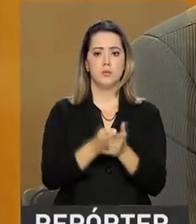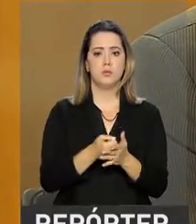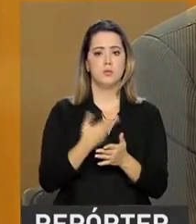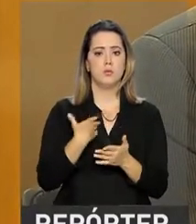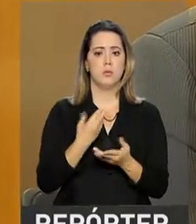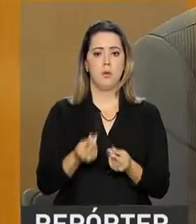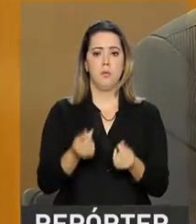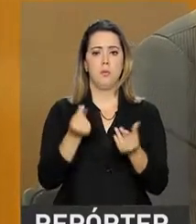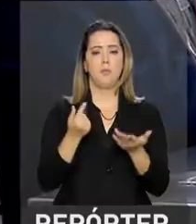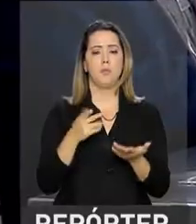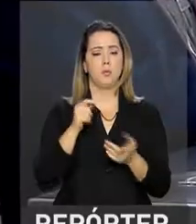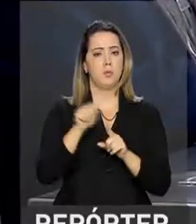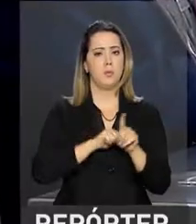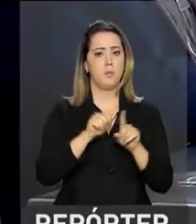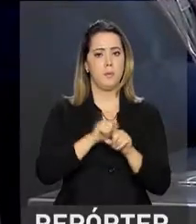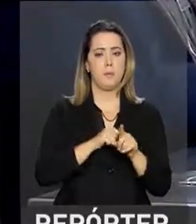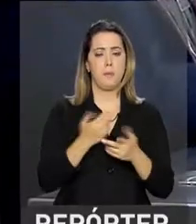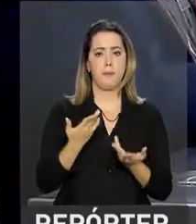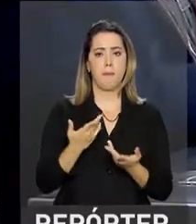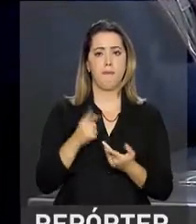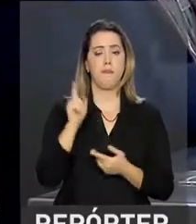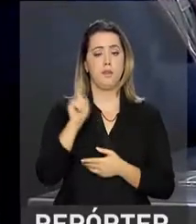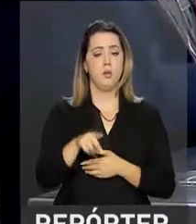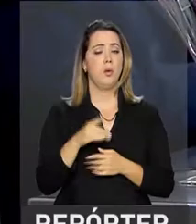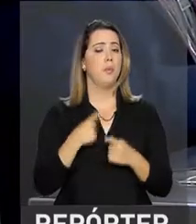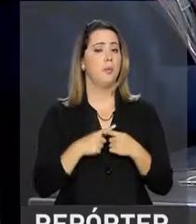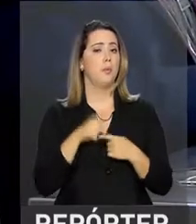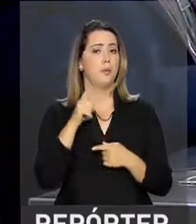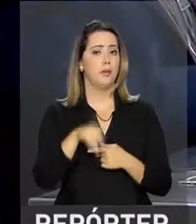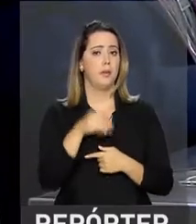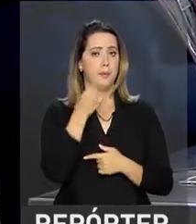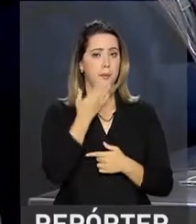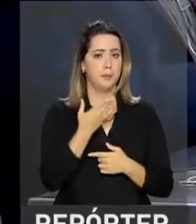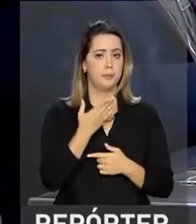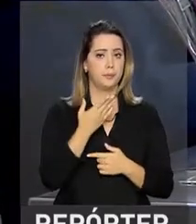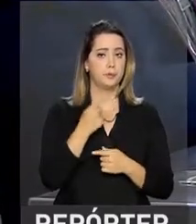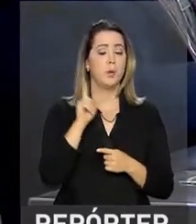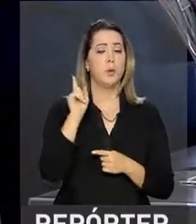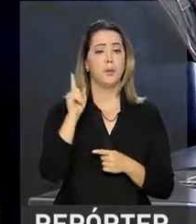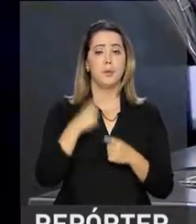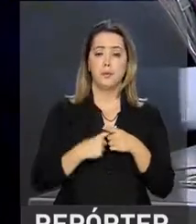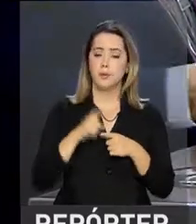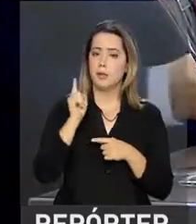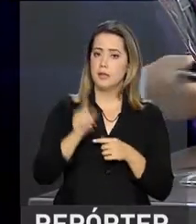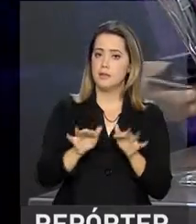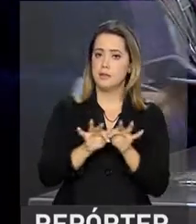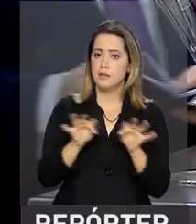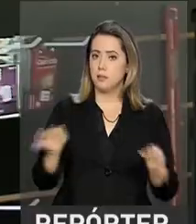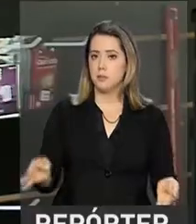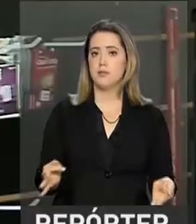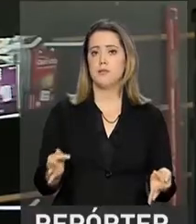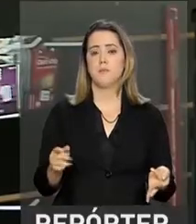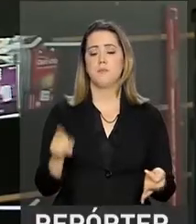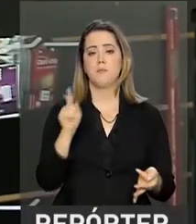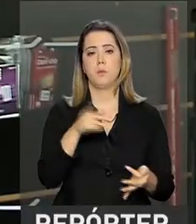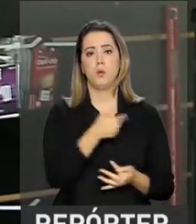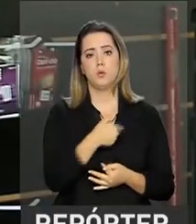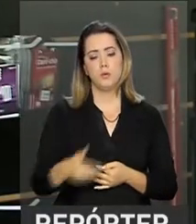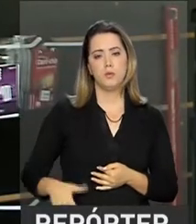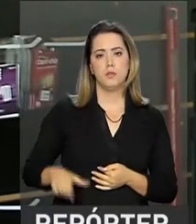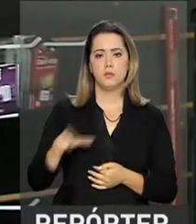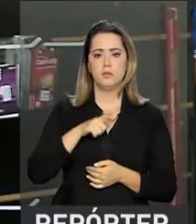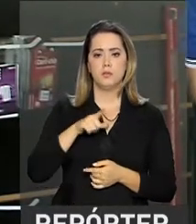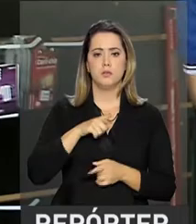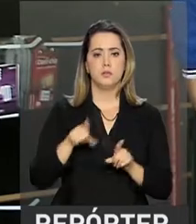é mensais a vantagem de ser um microempreendedor está na simplificação de processos o governo possui